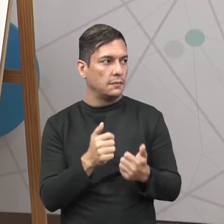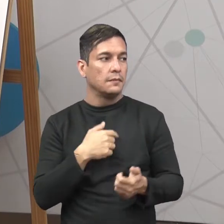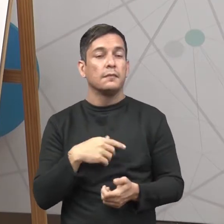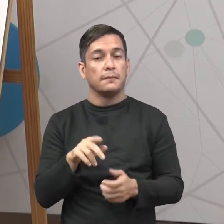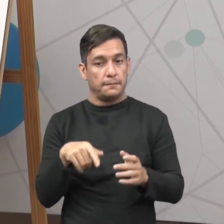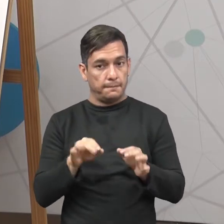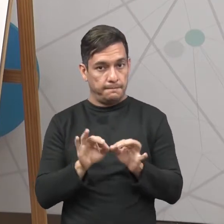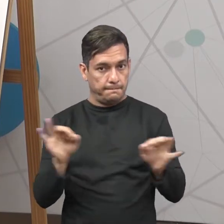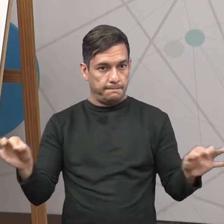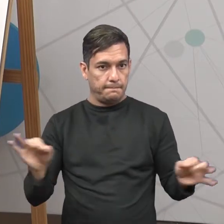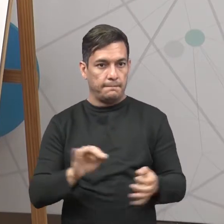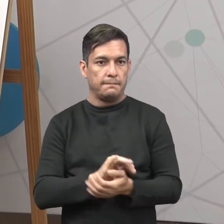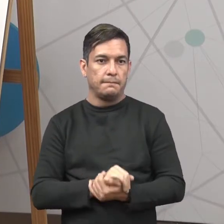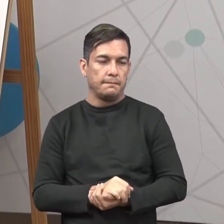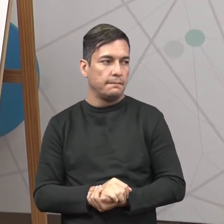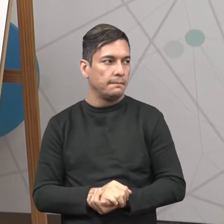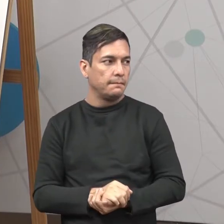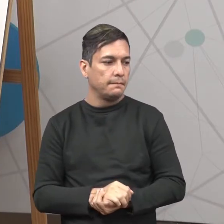mesmo? 1 metro?